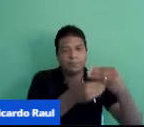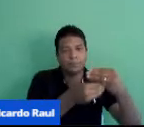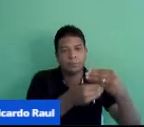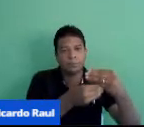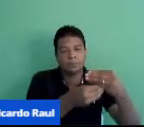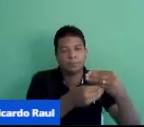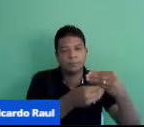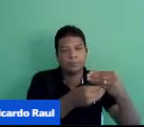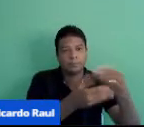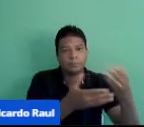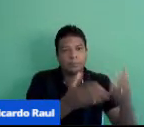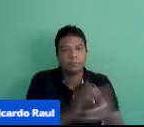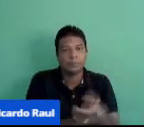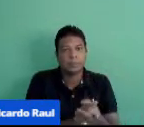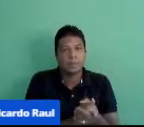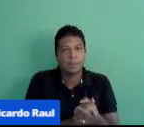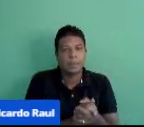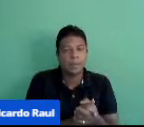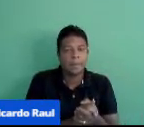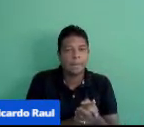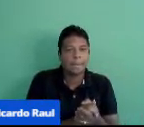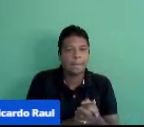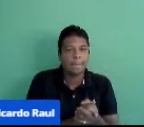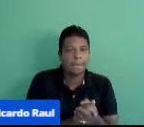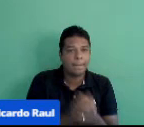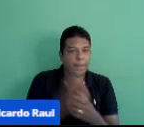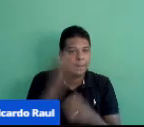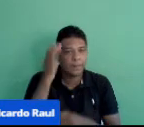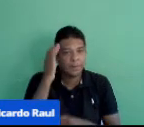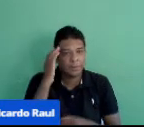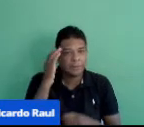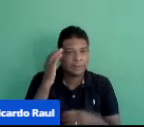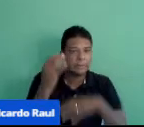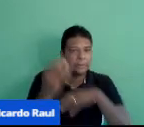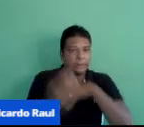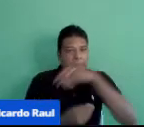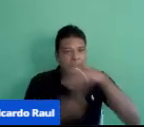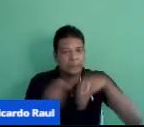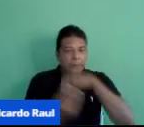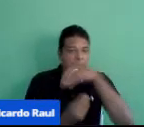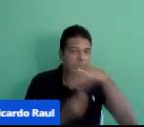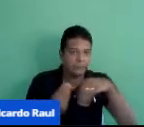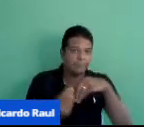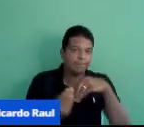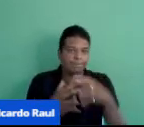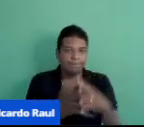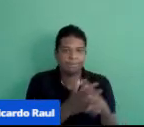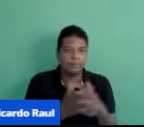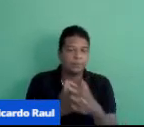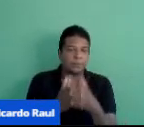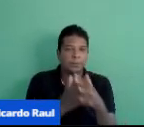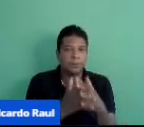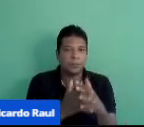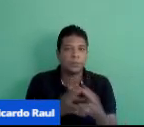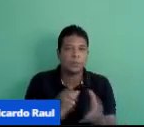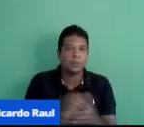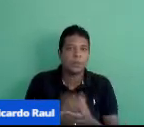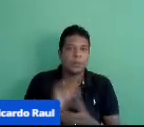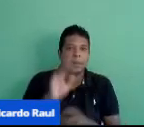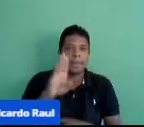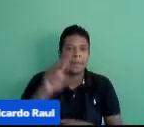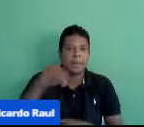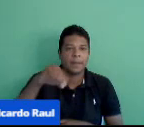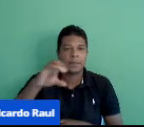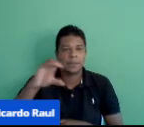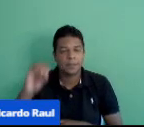operações. Parece que fica um pouco bagunçado, né? A gente ainda está aprendendo a entender a BNCC, como que a gente pode trabalhar